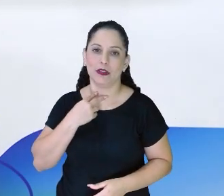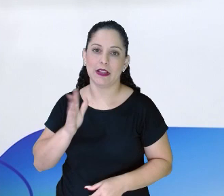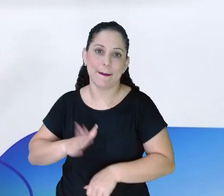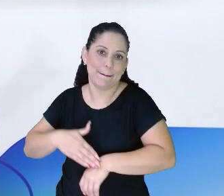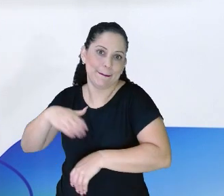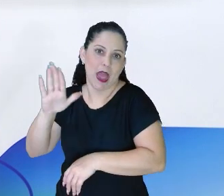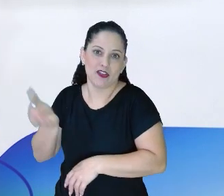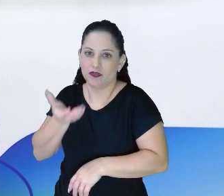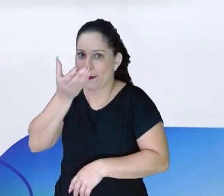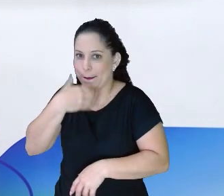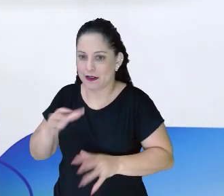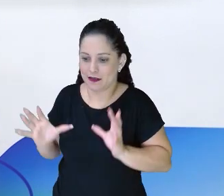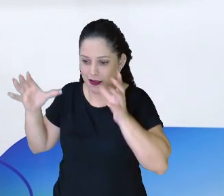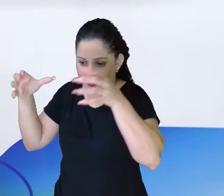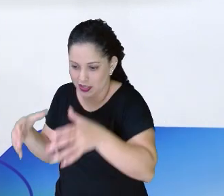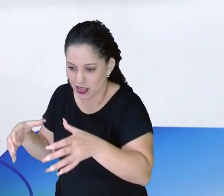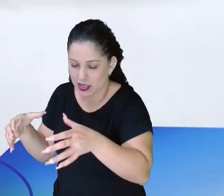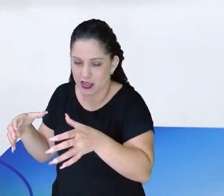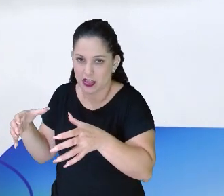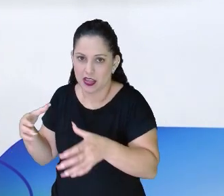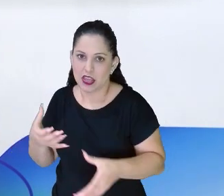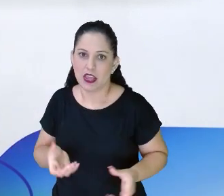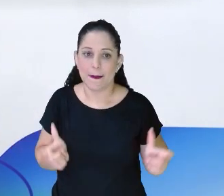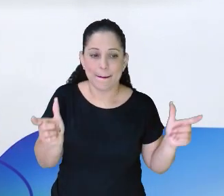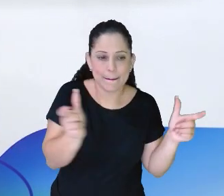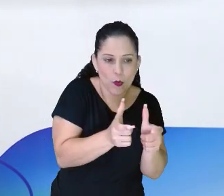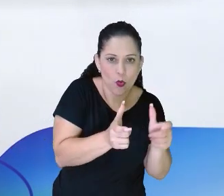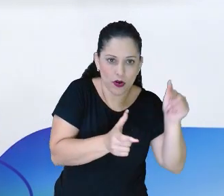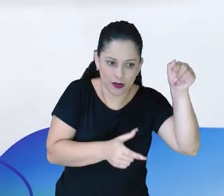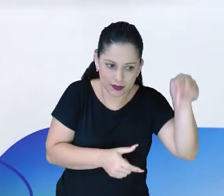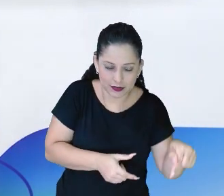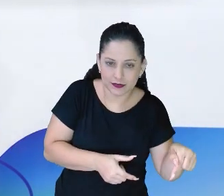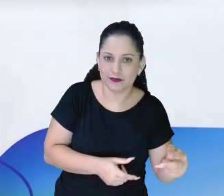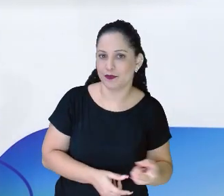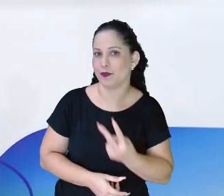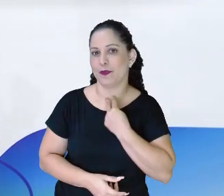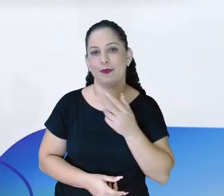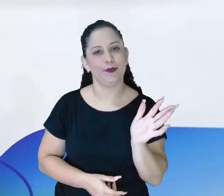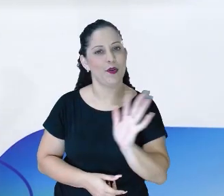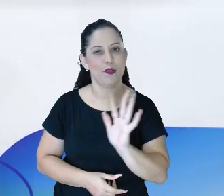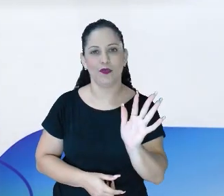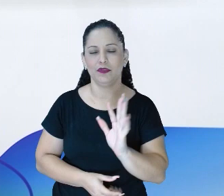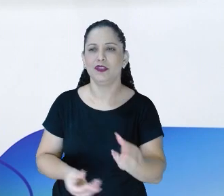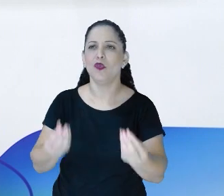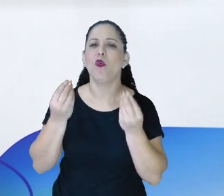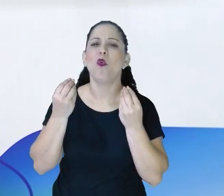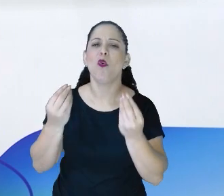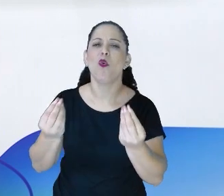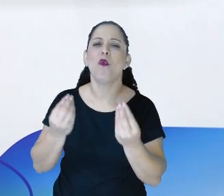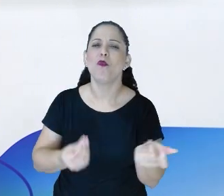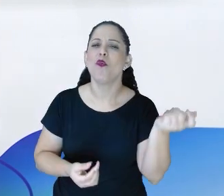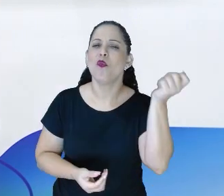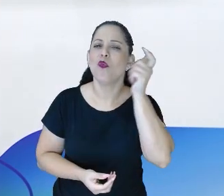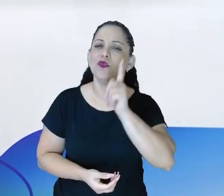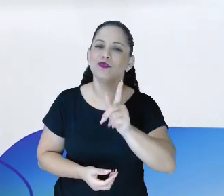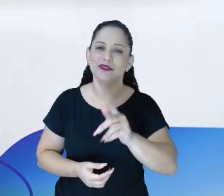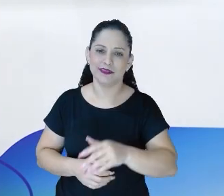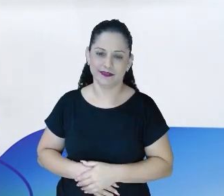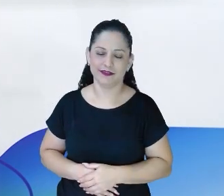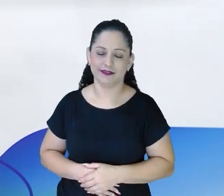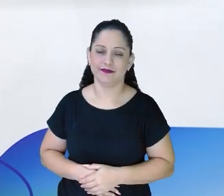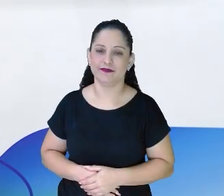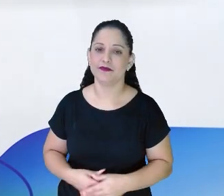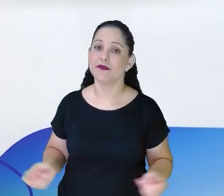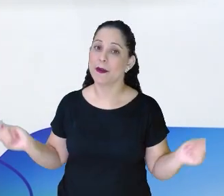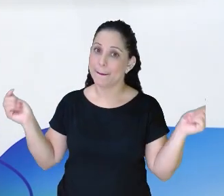a mais nas cestas, certo? Como é que a gente vai fazer isso, quinto ano? Tranquilamente. A gente